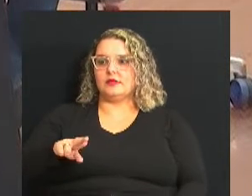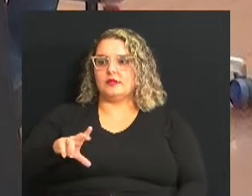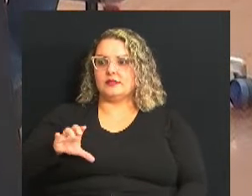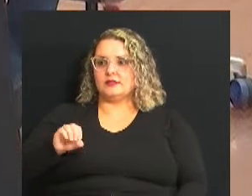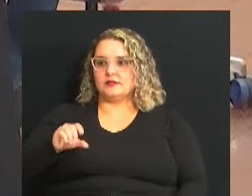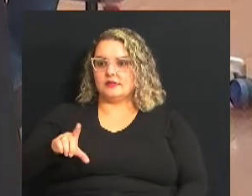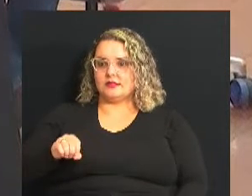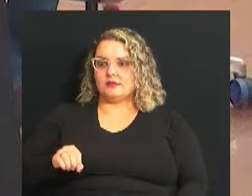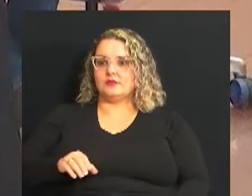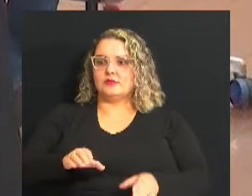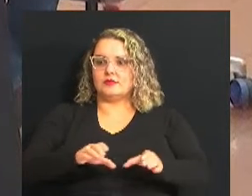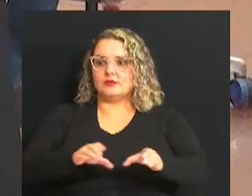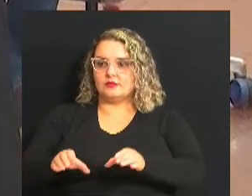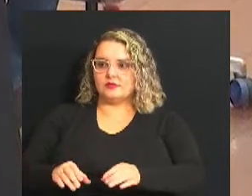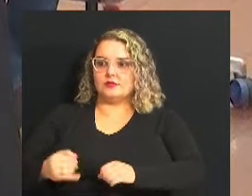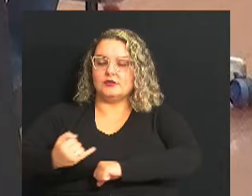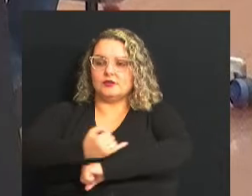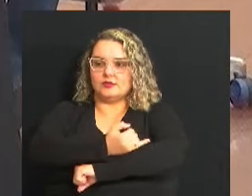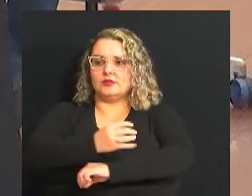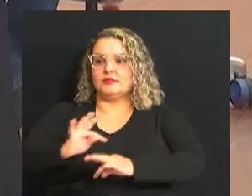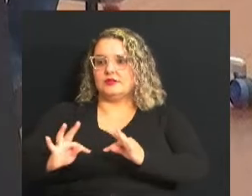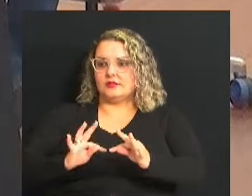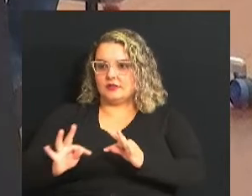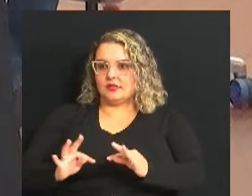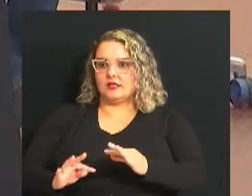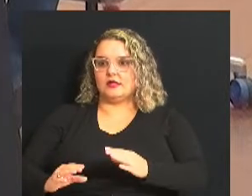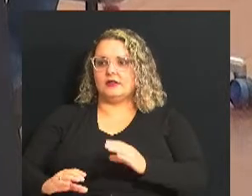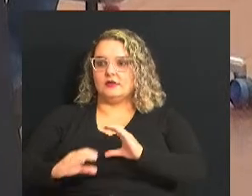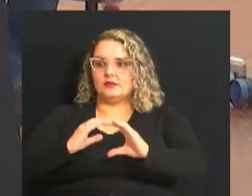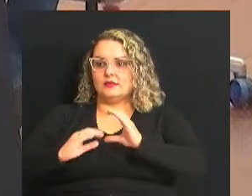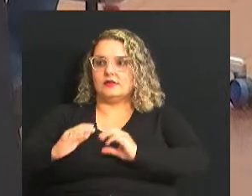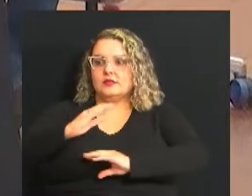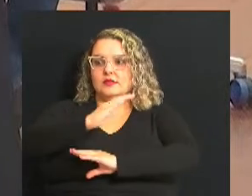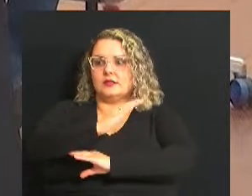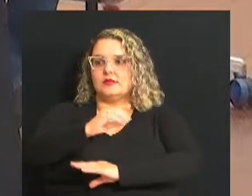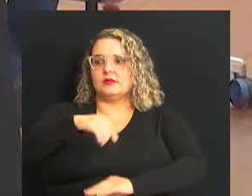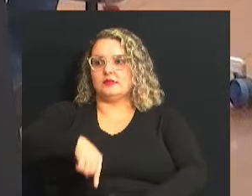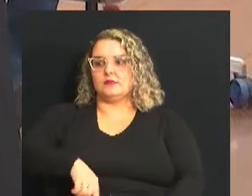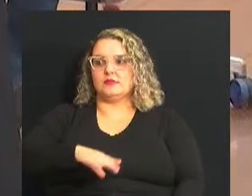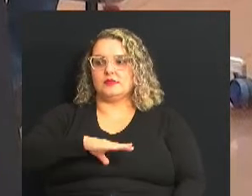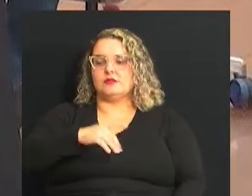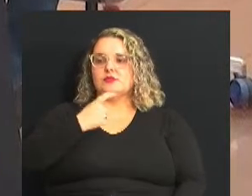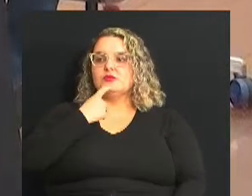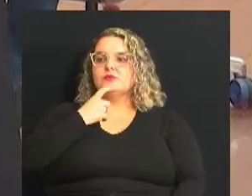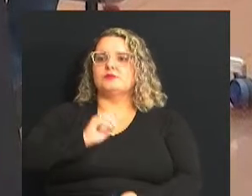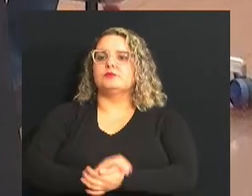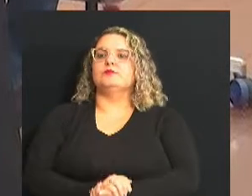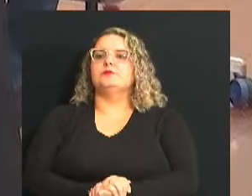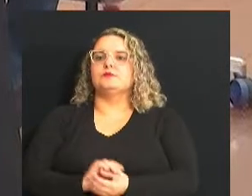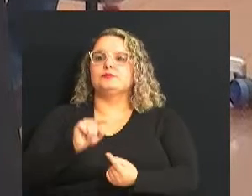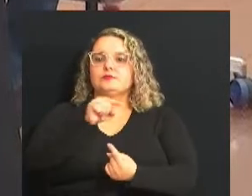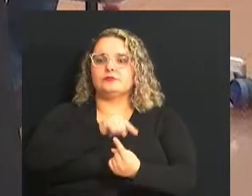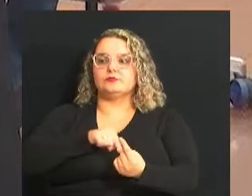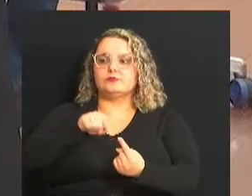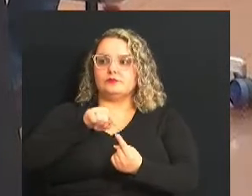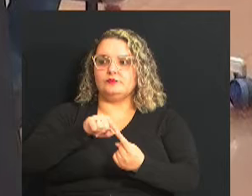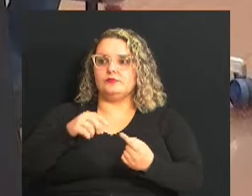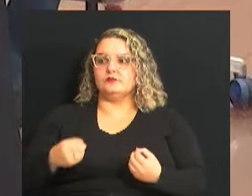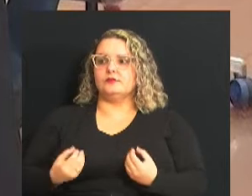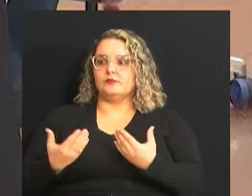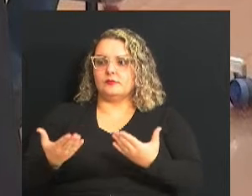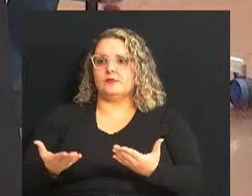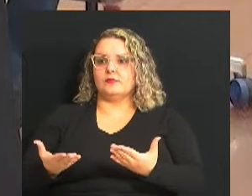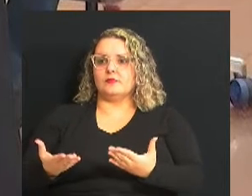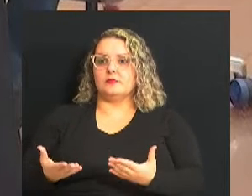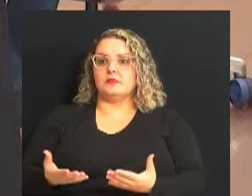de Infraestrutura, Redes e Telecomunicações da Câmara Municipal de Campinas. Bom, o objetivo da gente trazer esses feras aqui